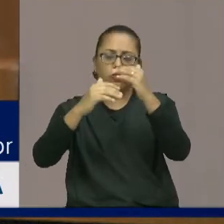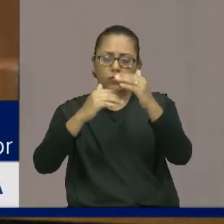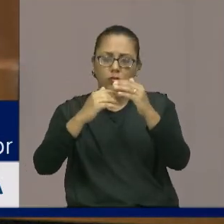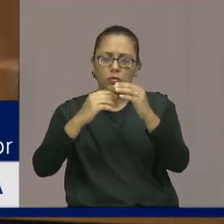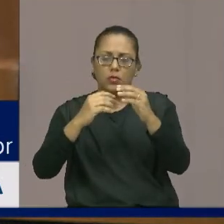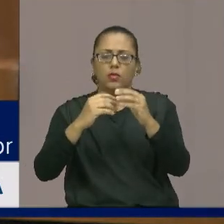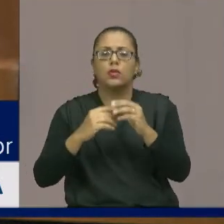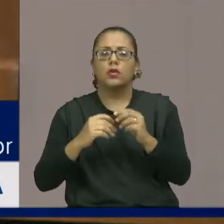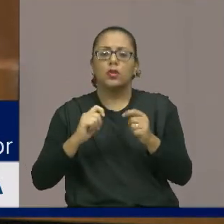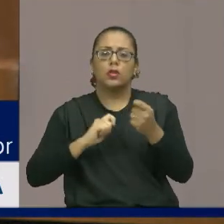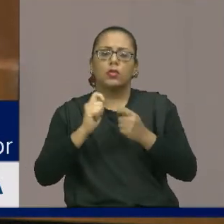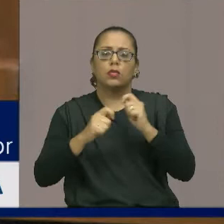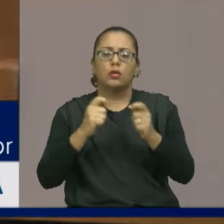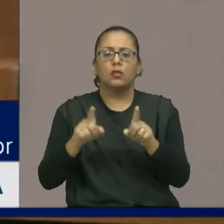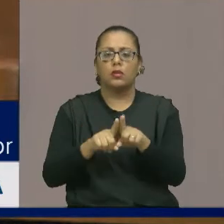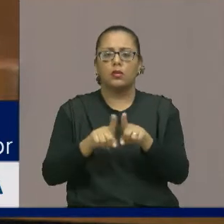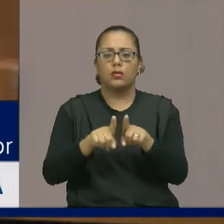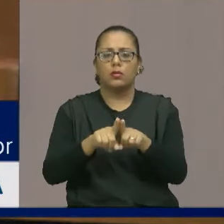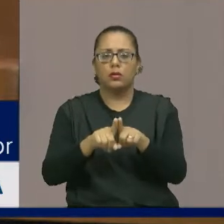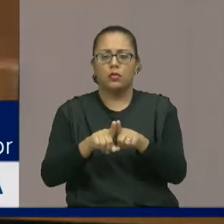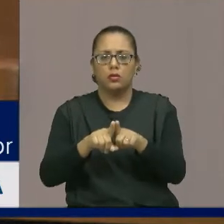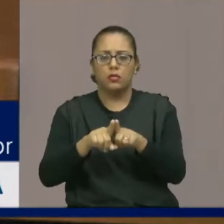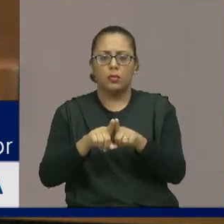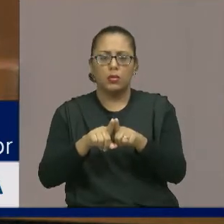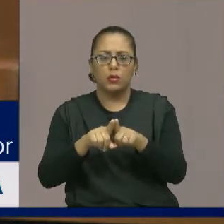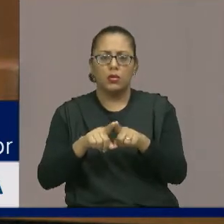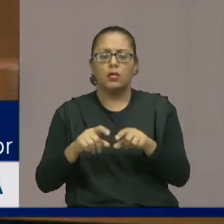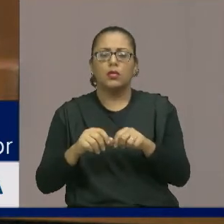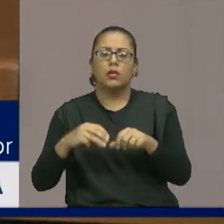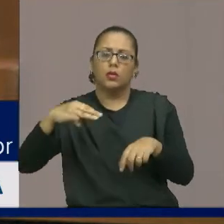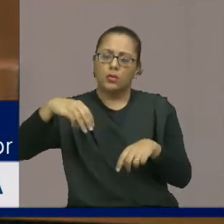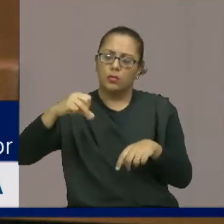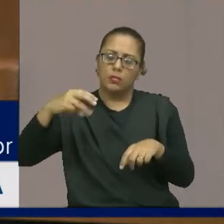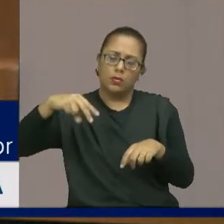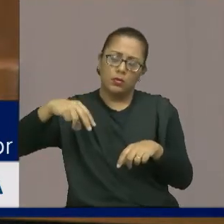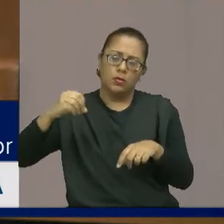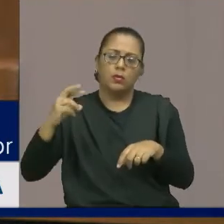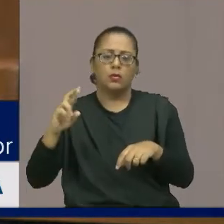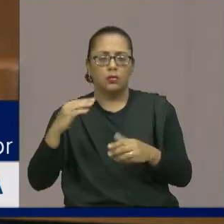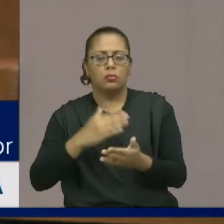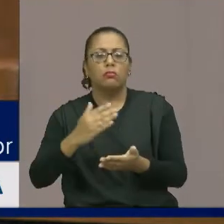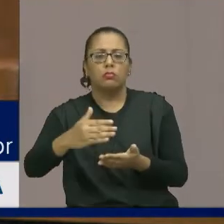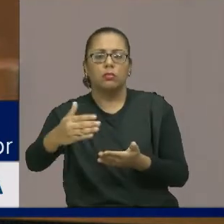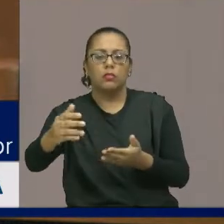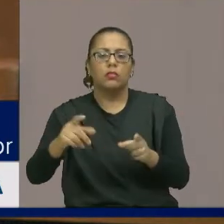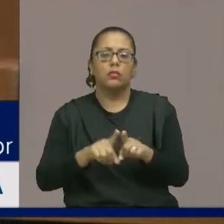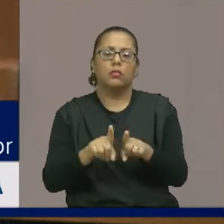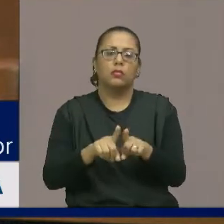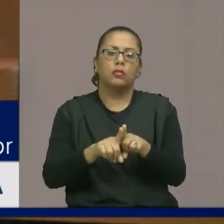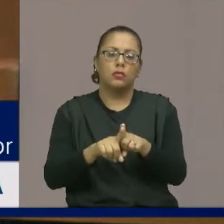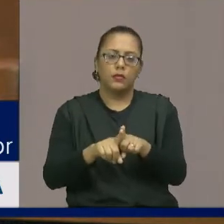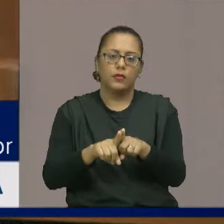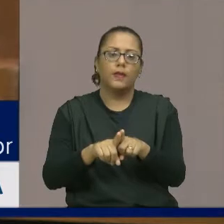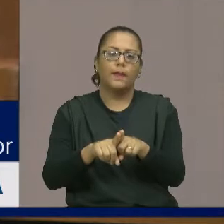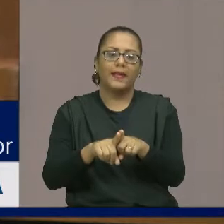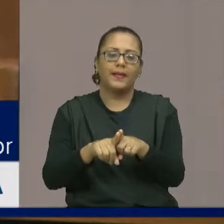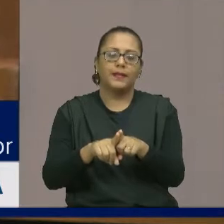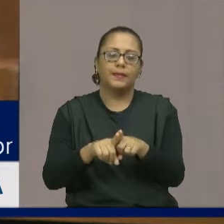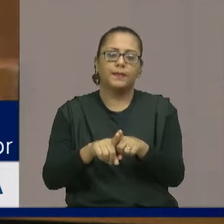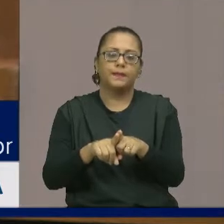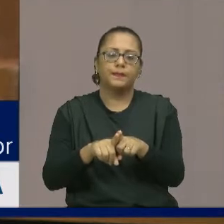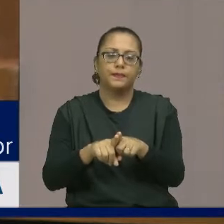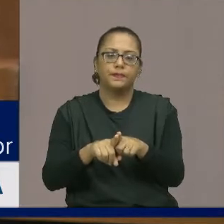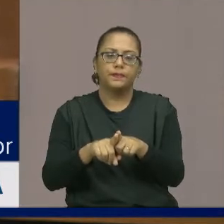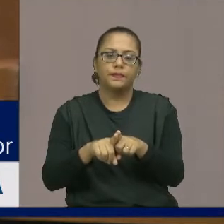Max manteve. Manutenção da cidade, o Minoro também se manteve no cargo. Saúde manteve o Danilo Stanzani. Urbanismo